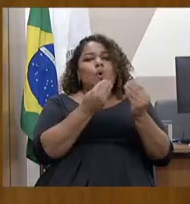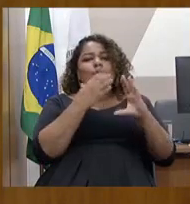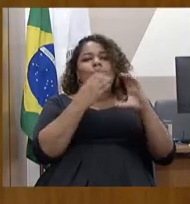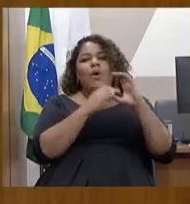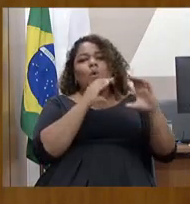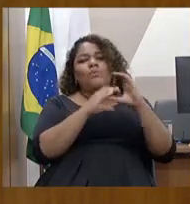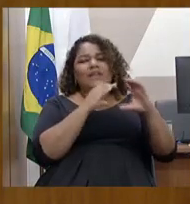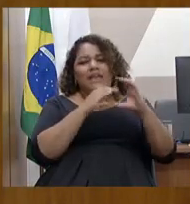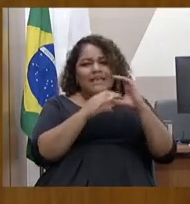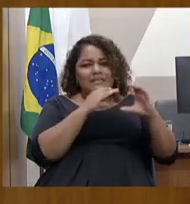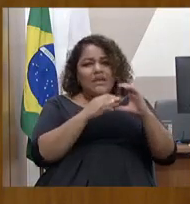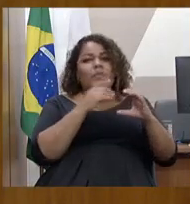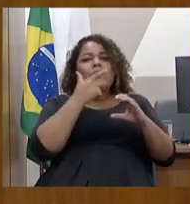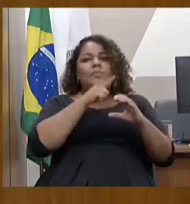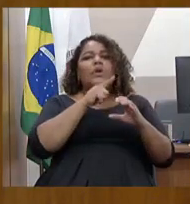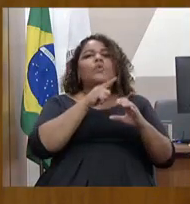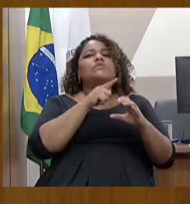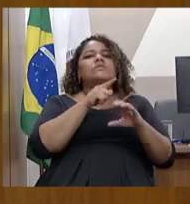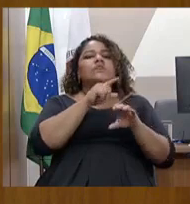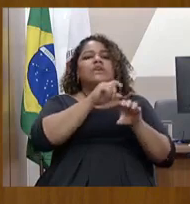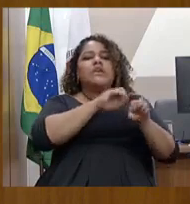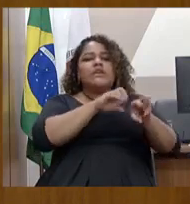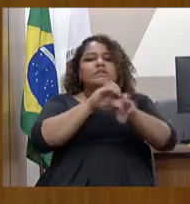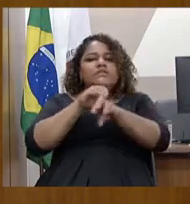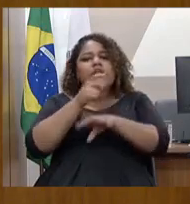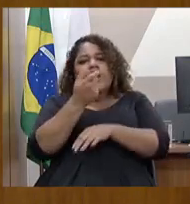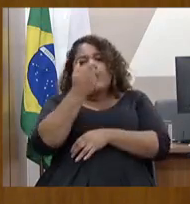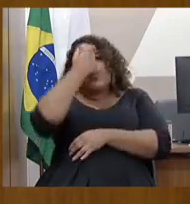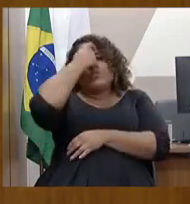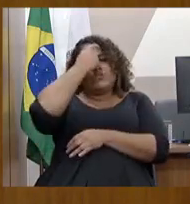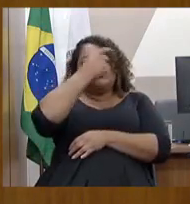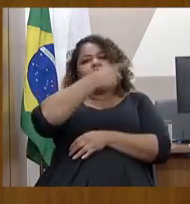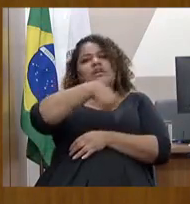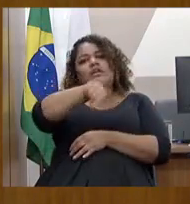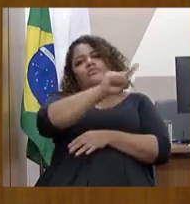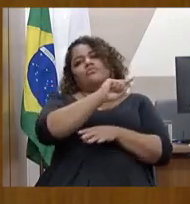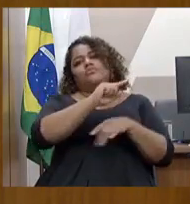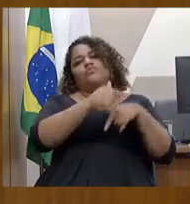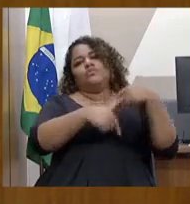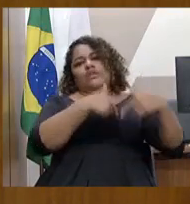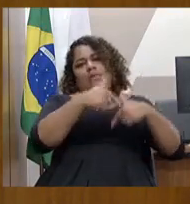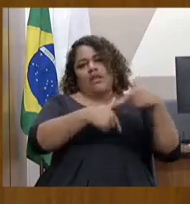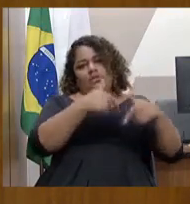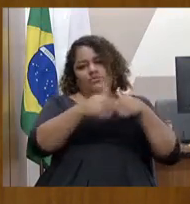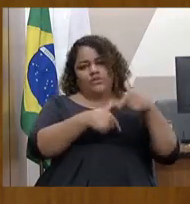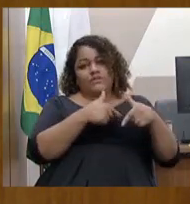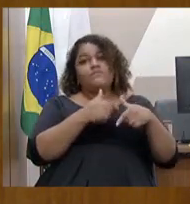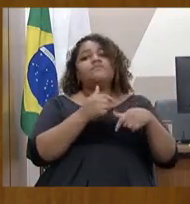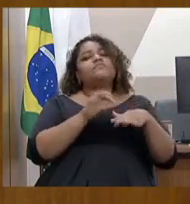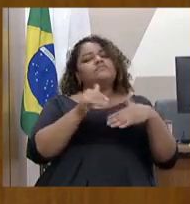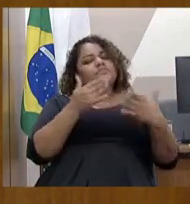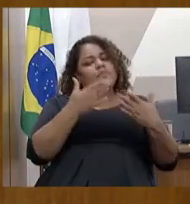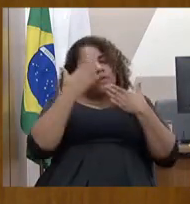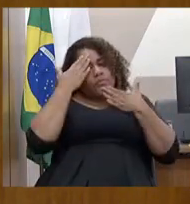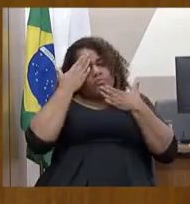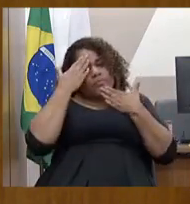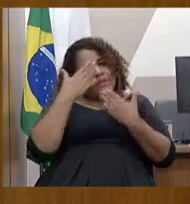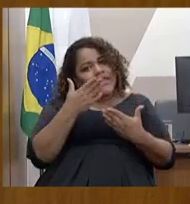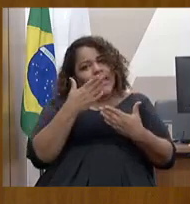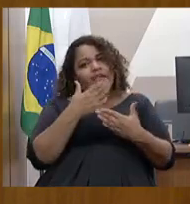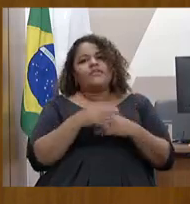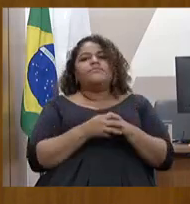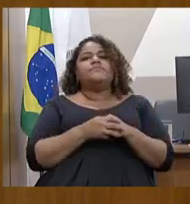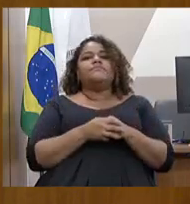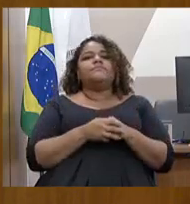para conscientização dos trabalhadores então Mais uma vez agradeço agradeço a vocês pela pela troca de informação